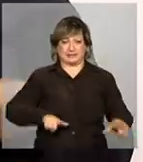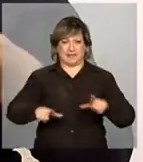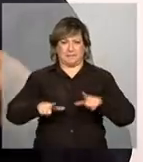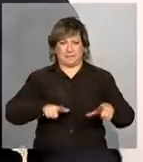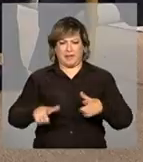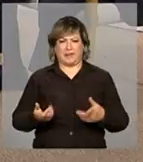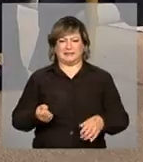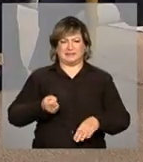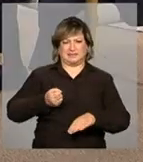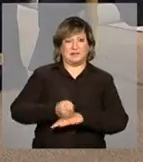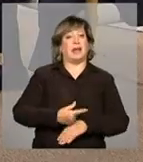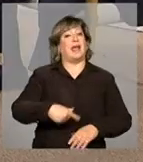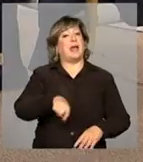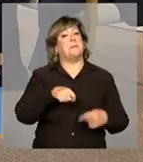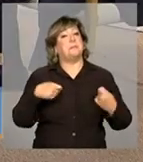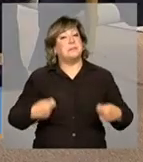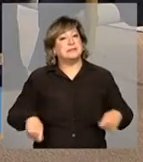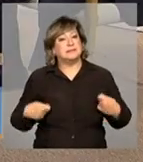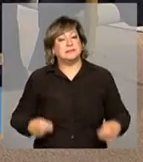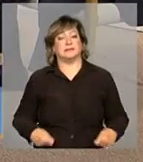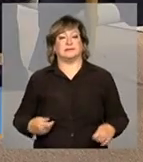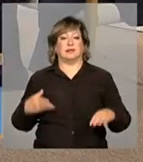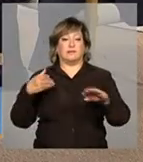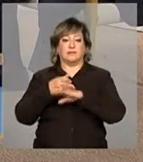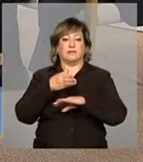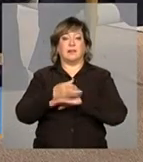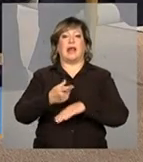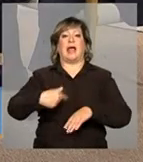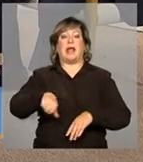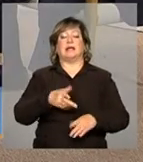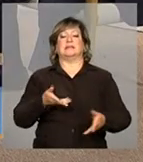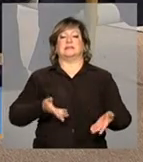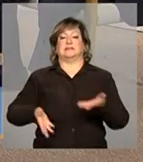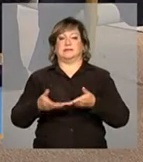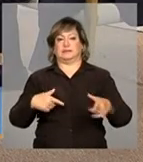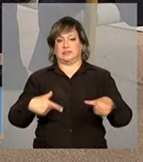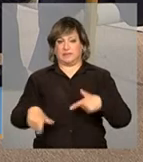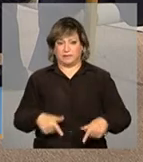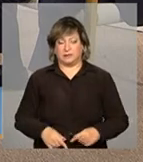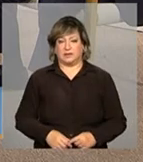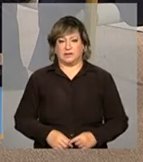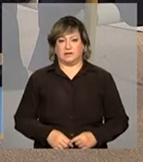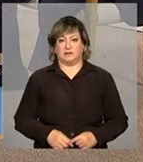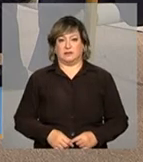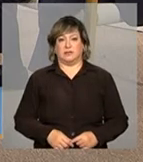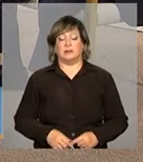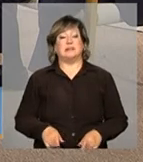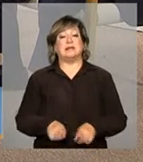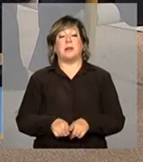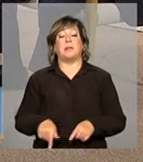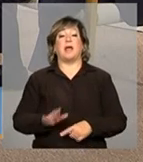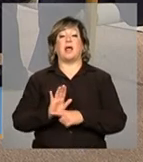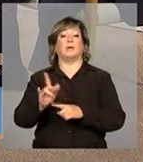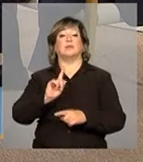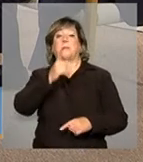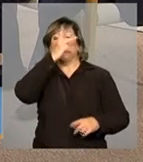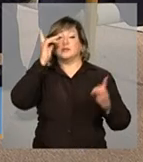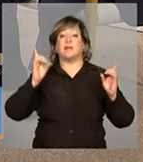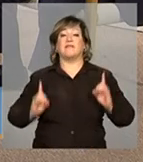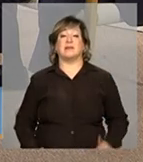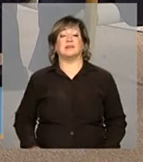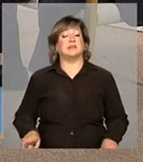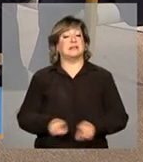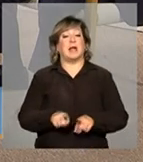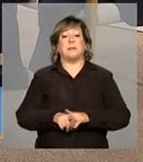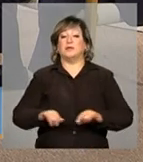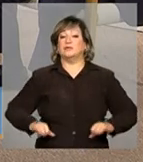elas precisam participar desse serviços Não estão atendendo também as pessoas com deficiência